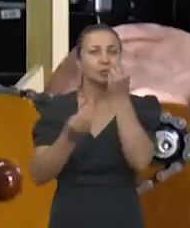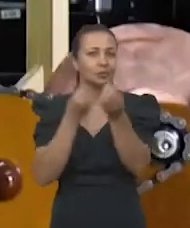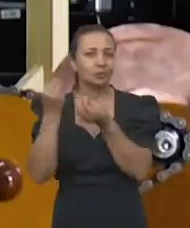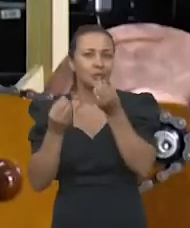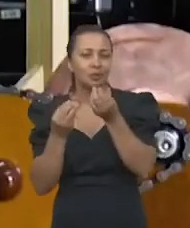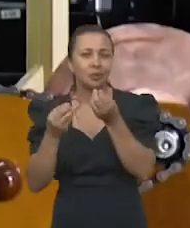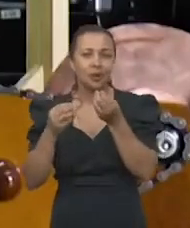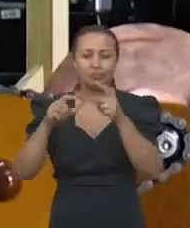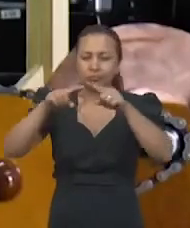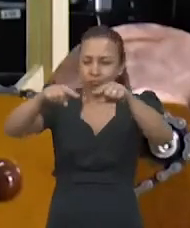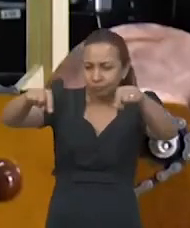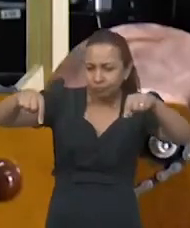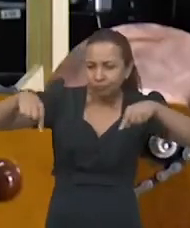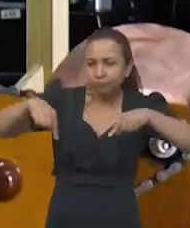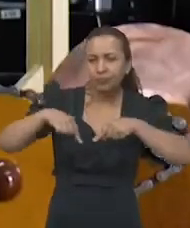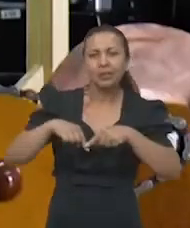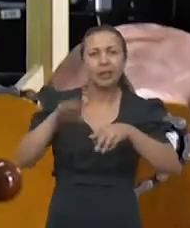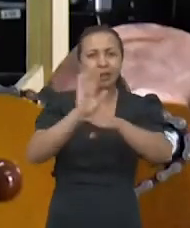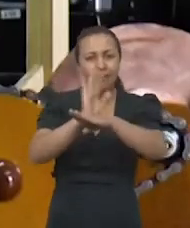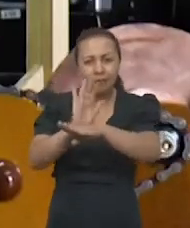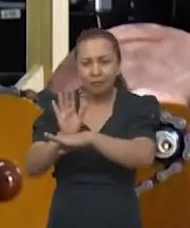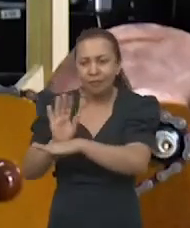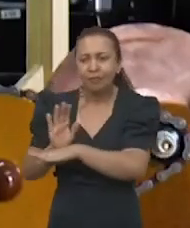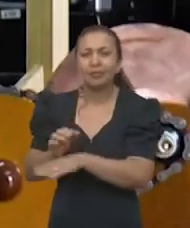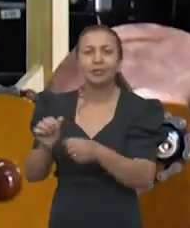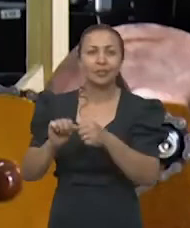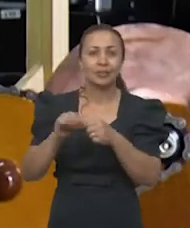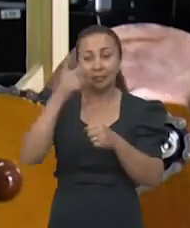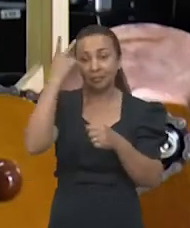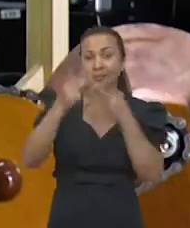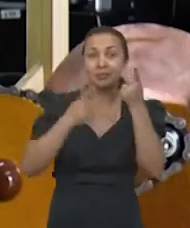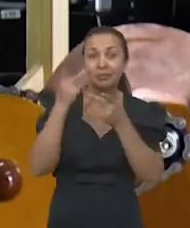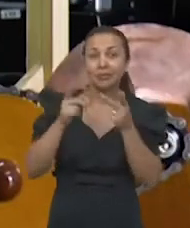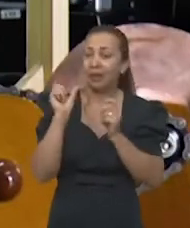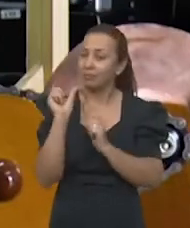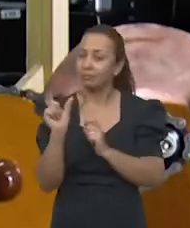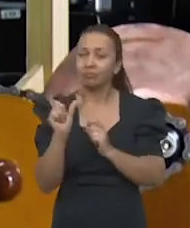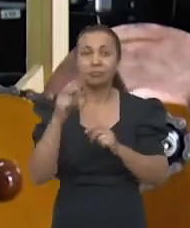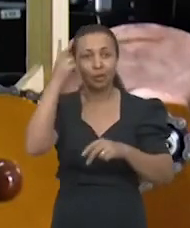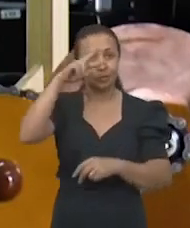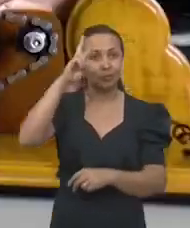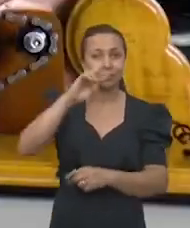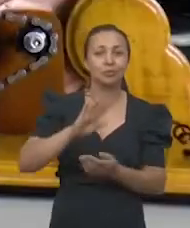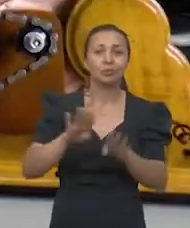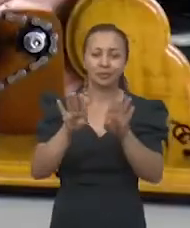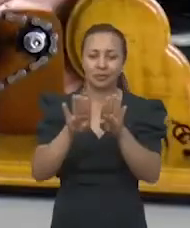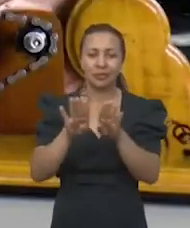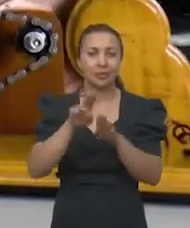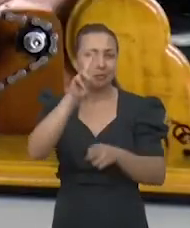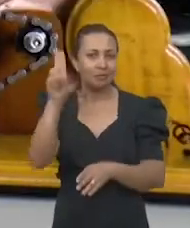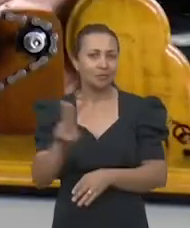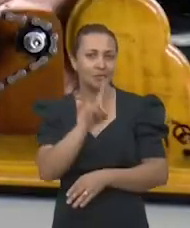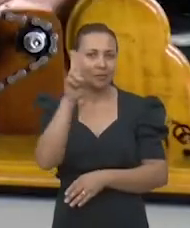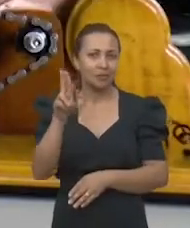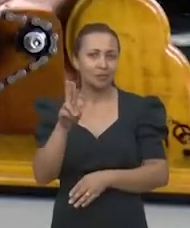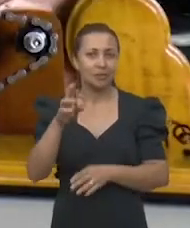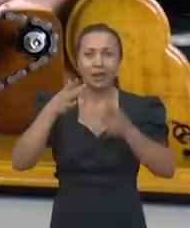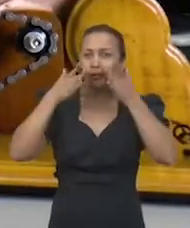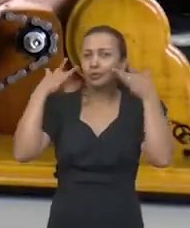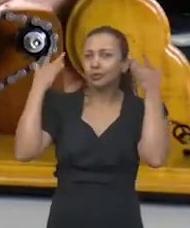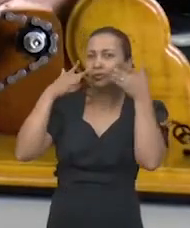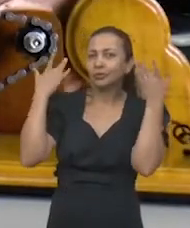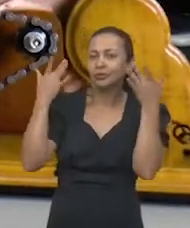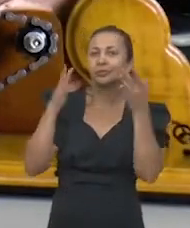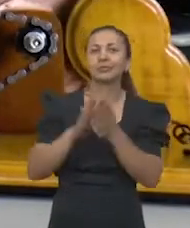como cenário em vídeos que a gente faz para contar a parte histórica. Também usa em